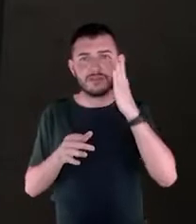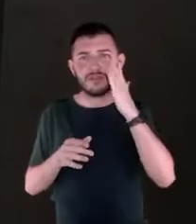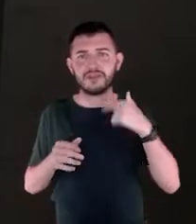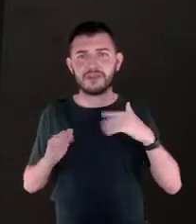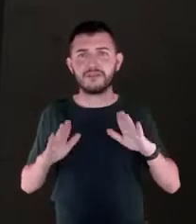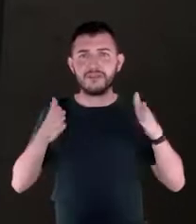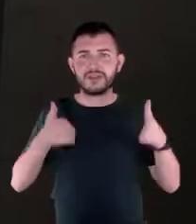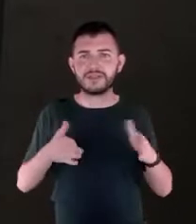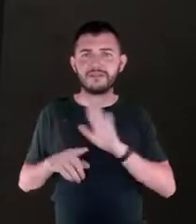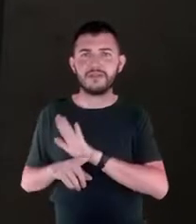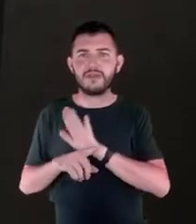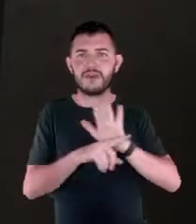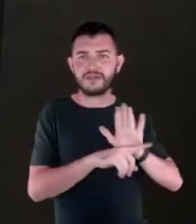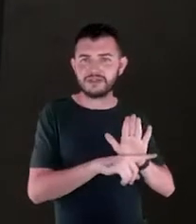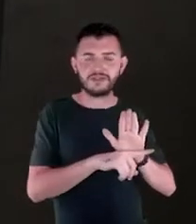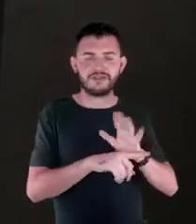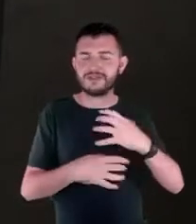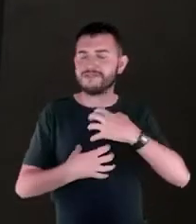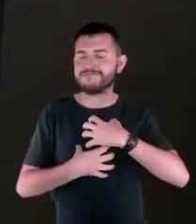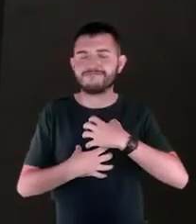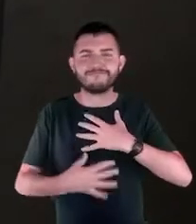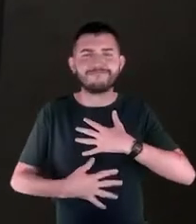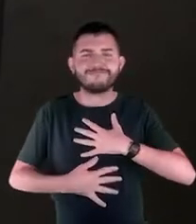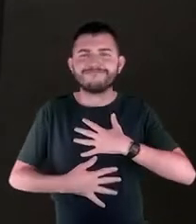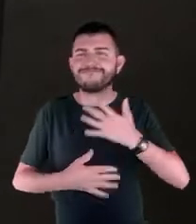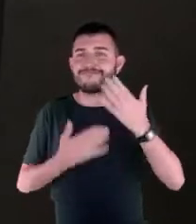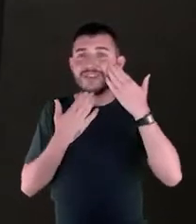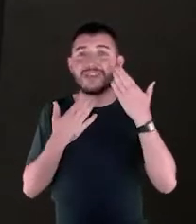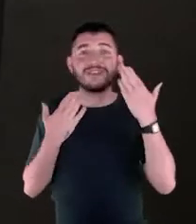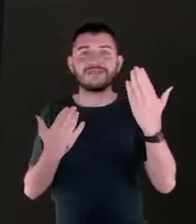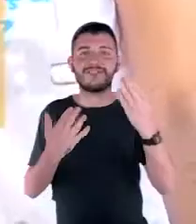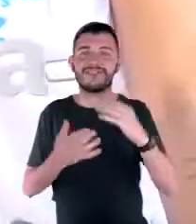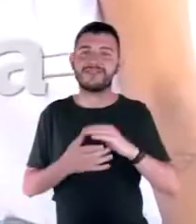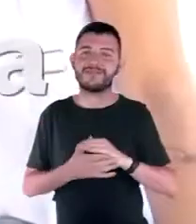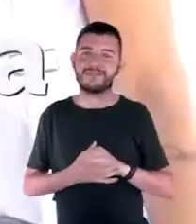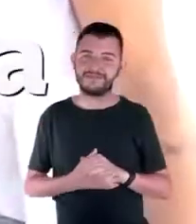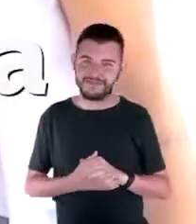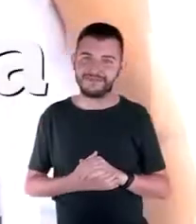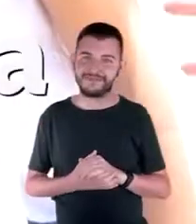união familiar, para saber que eu participo e poder ajudar de alguma forma, para mim é muito gratificante.